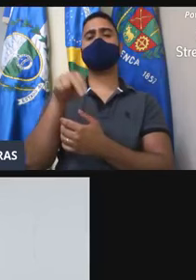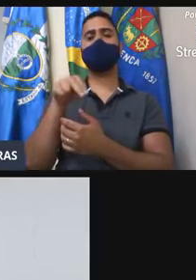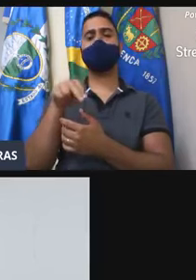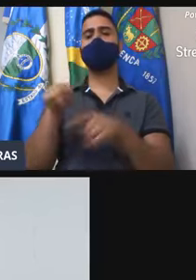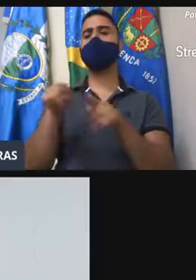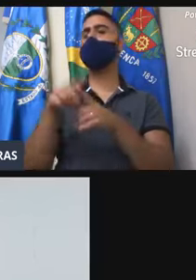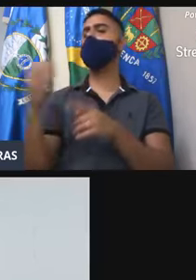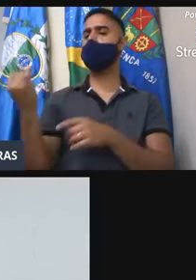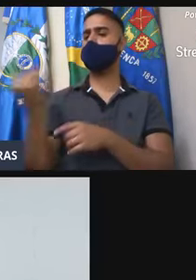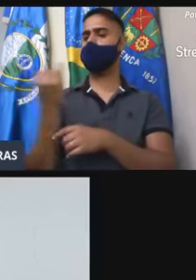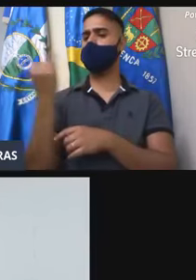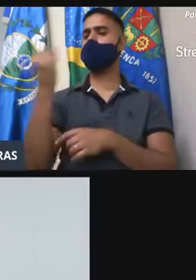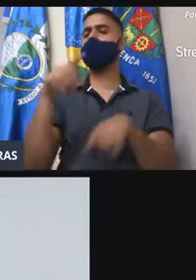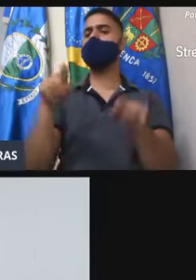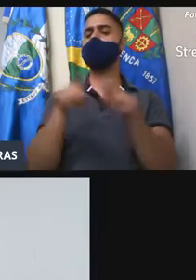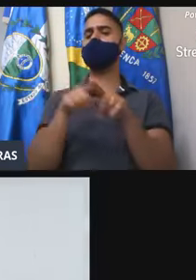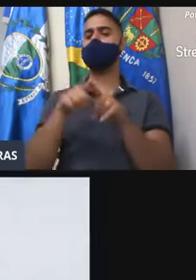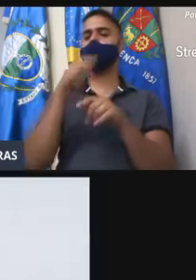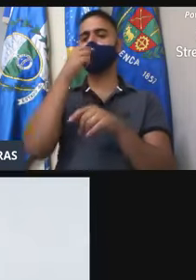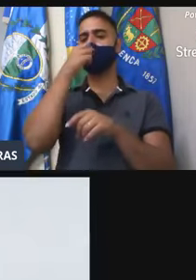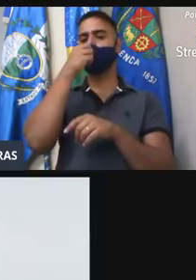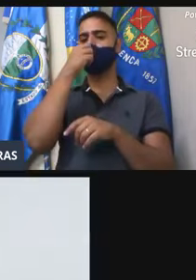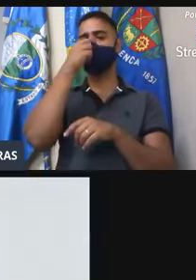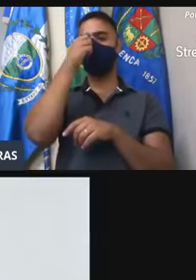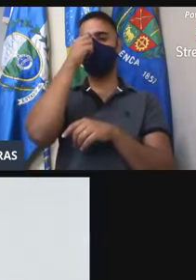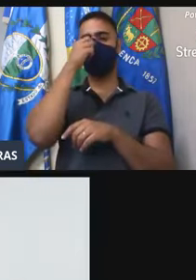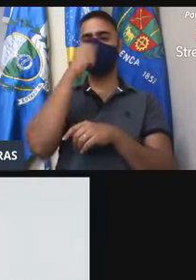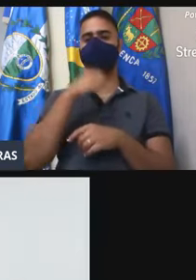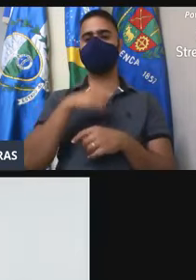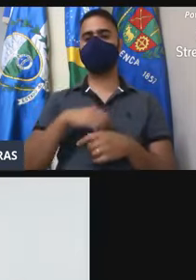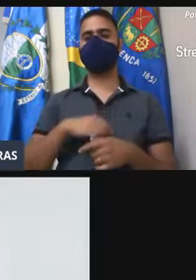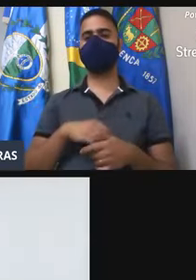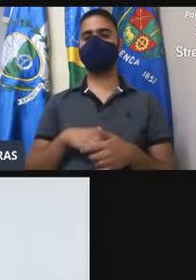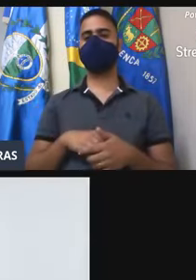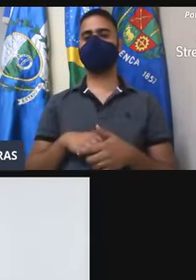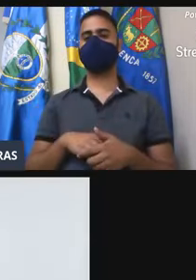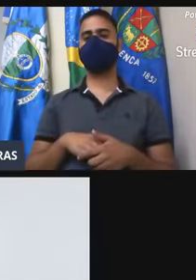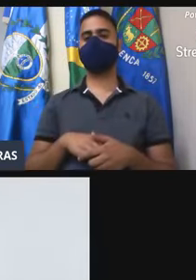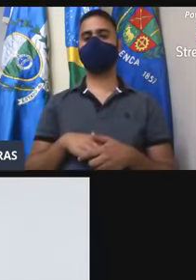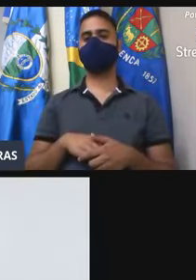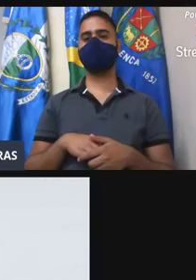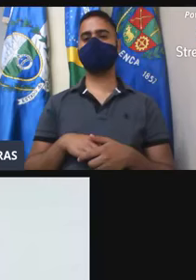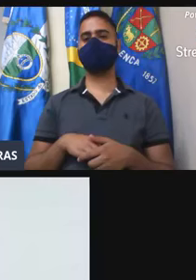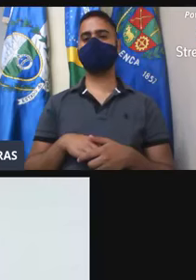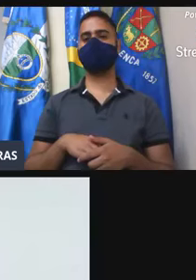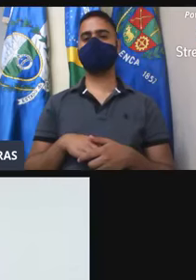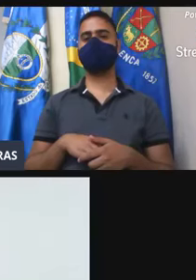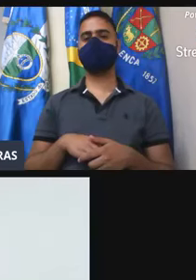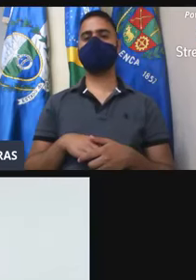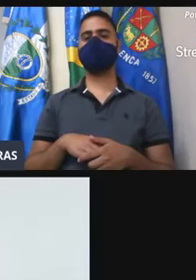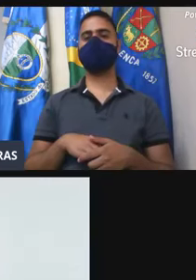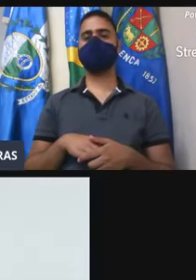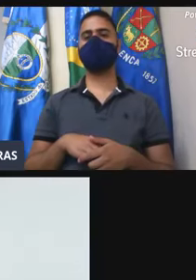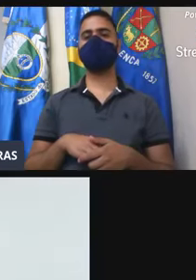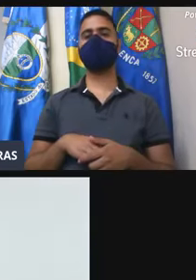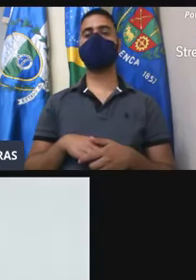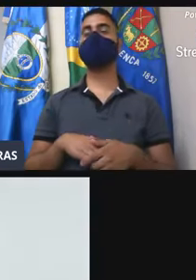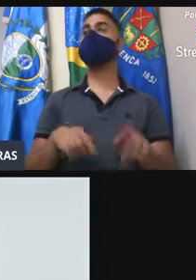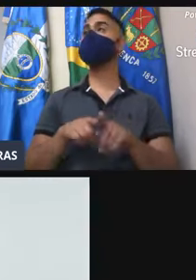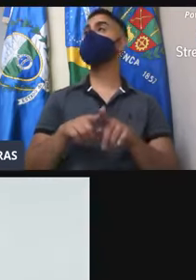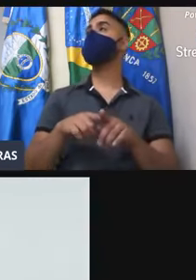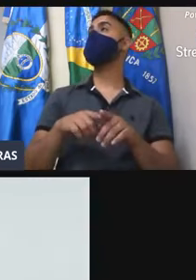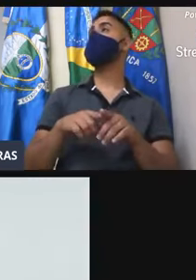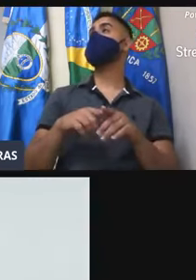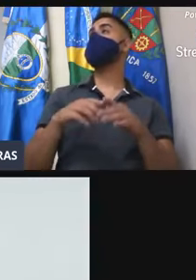É importante criarmos esse elo, que é 8 quilômetros ali de Juparanã a Vassouras. Juparanã ainda não